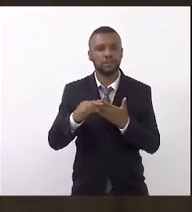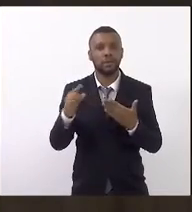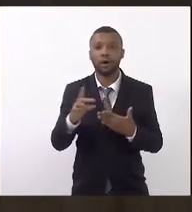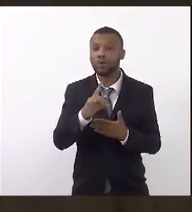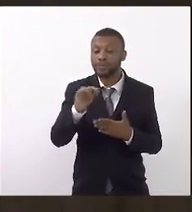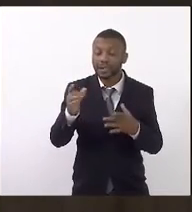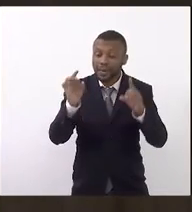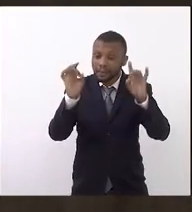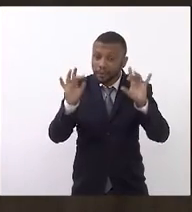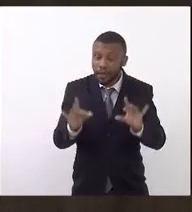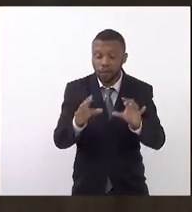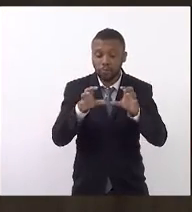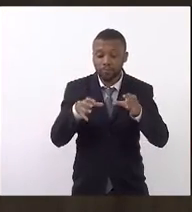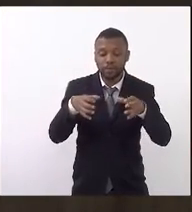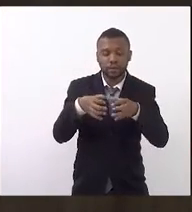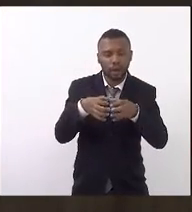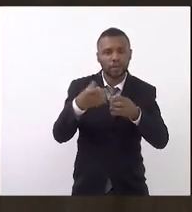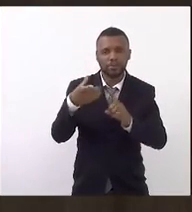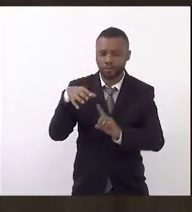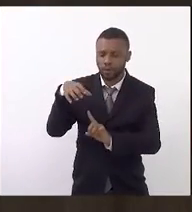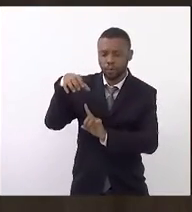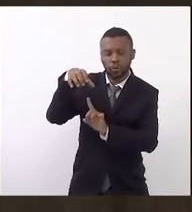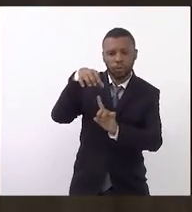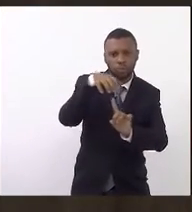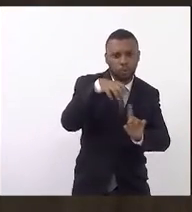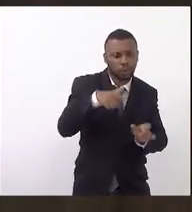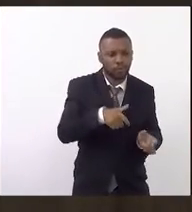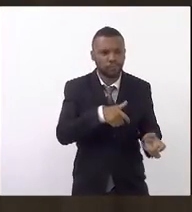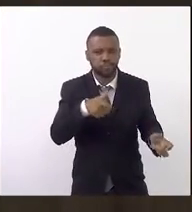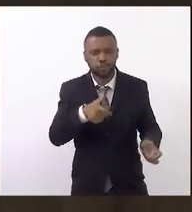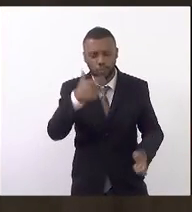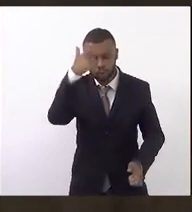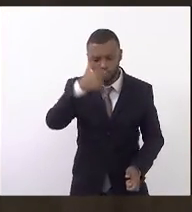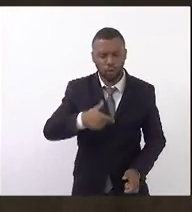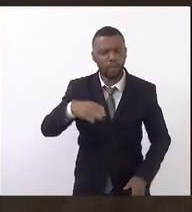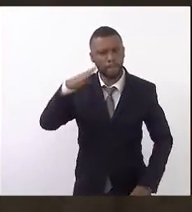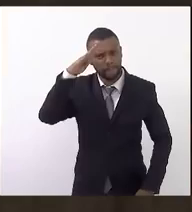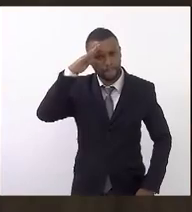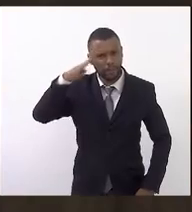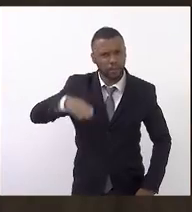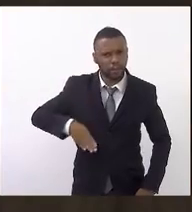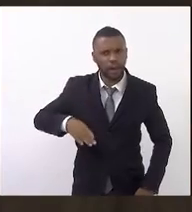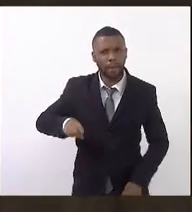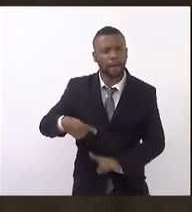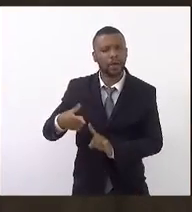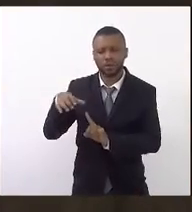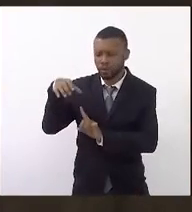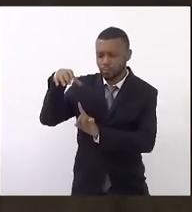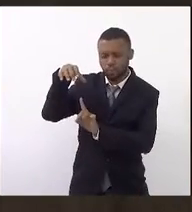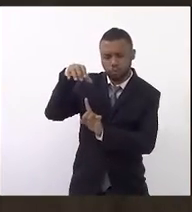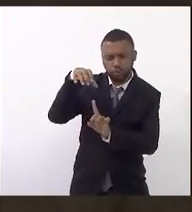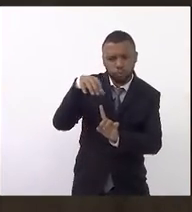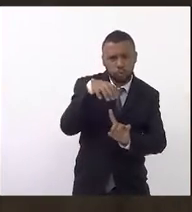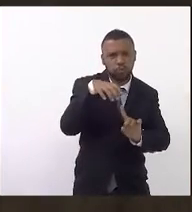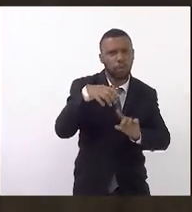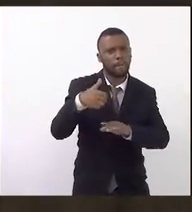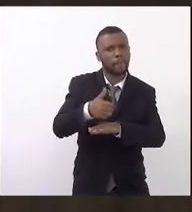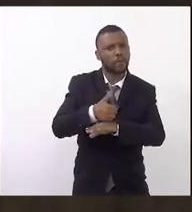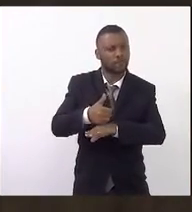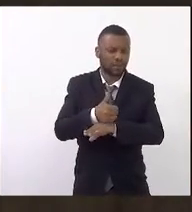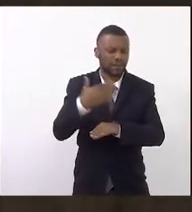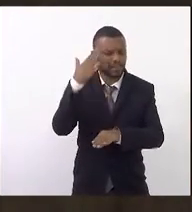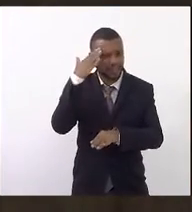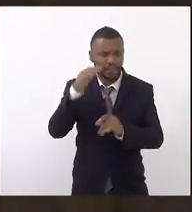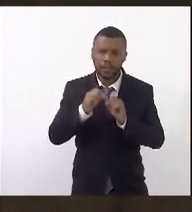da Brigada de Infantaria Paraquedista. Eu, como militar que sou, paraquedista, sei que tanto aqui na casa como em